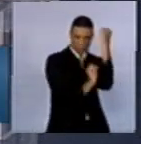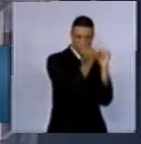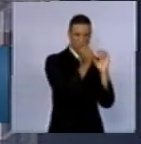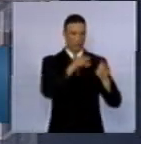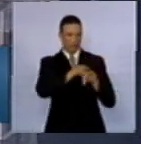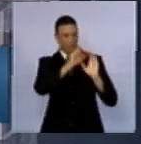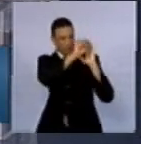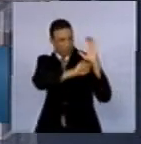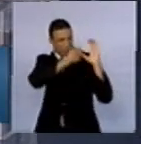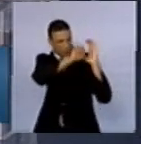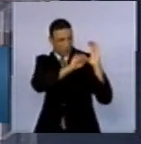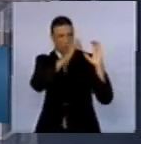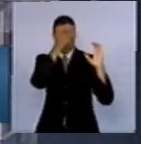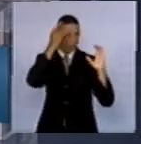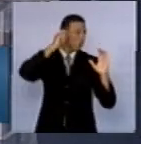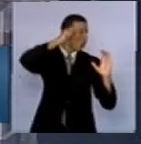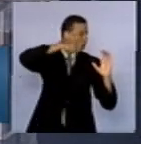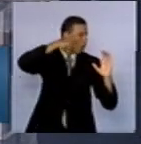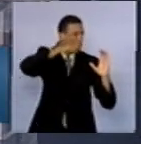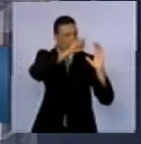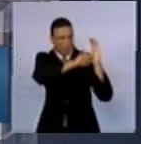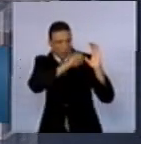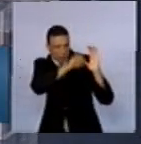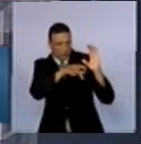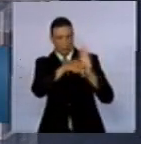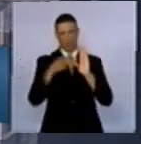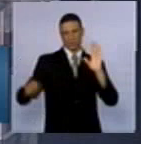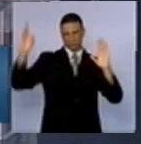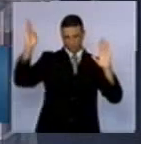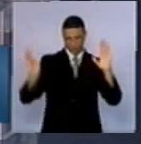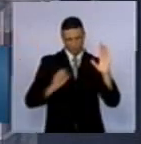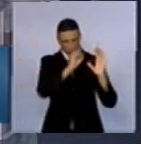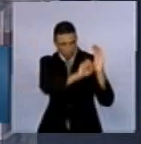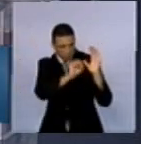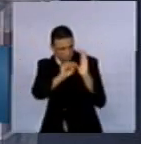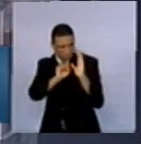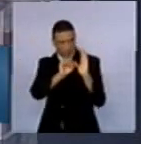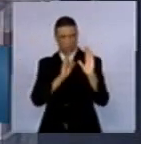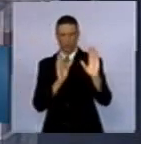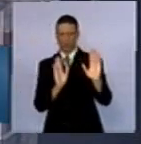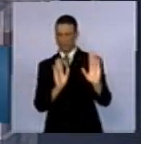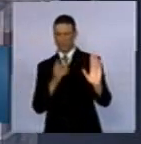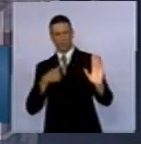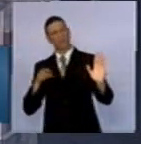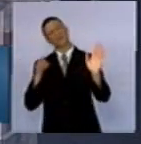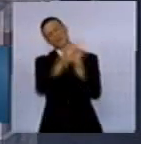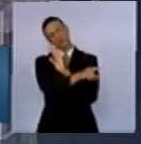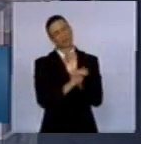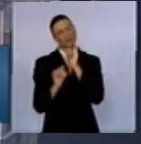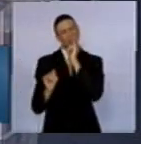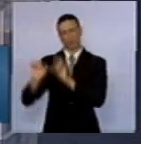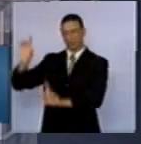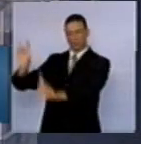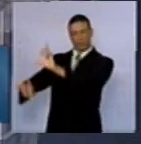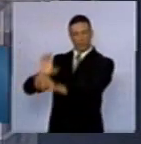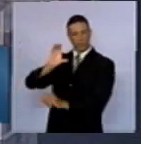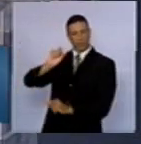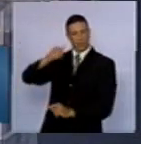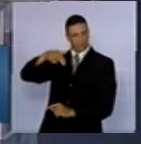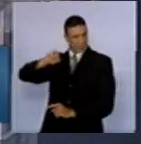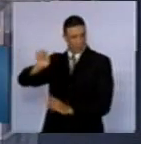aqui, com artistas nacionais, direção brasileira. E aí eu pergunto, por que